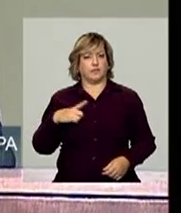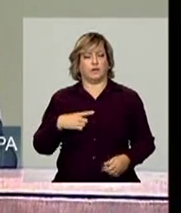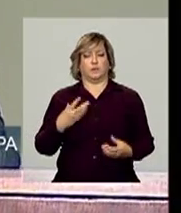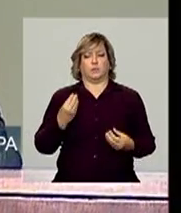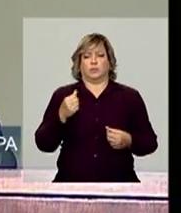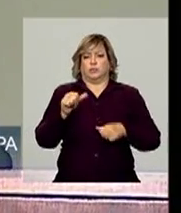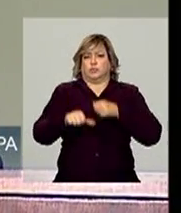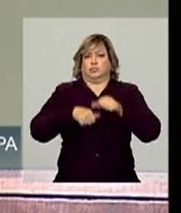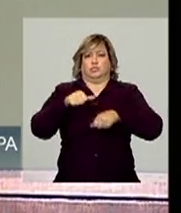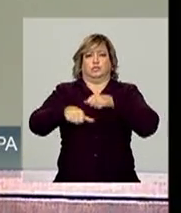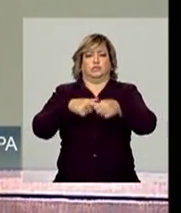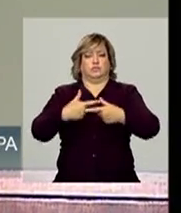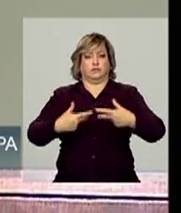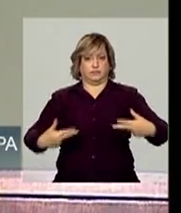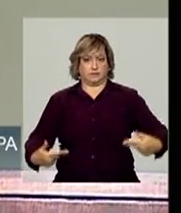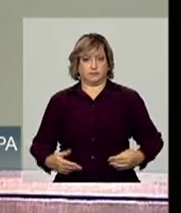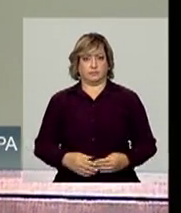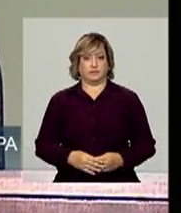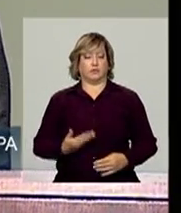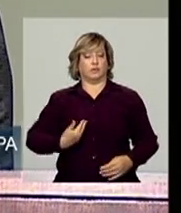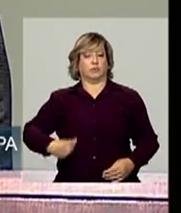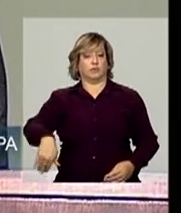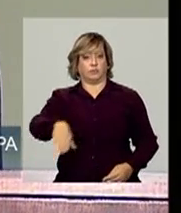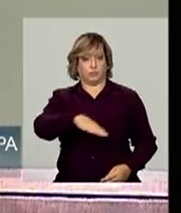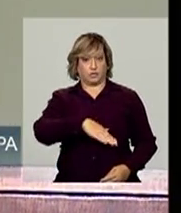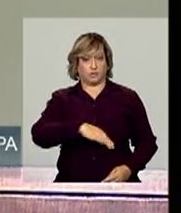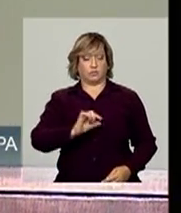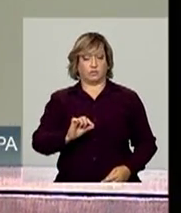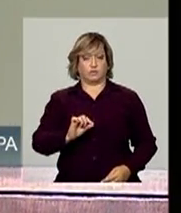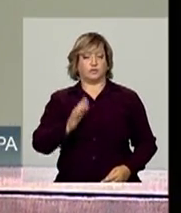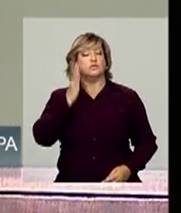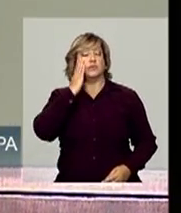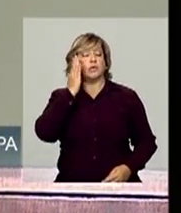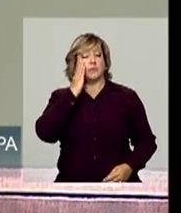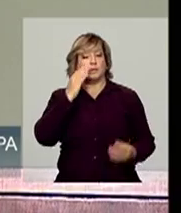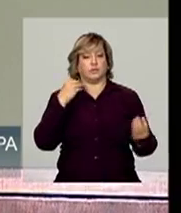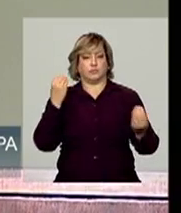aceleradas transformações. Nós